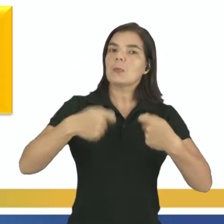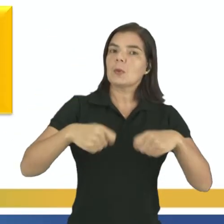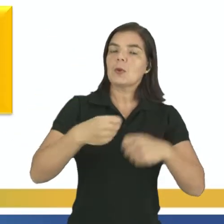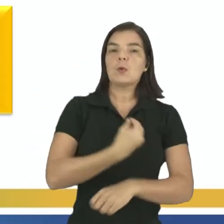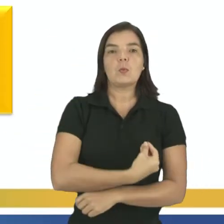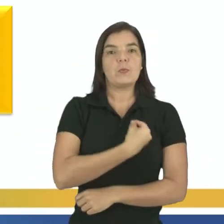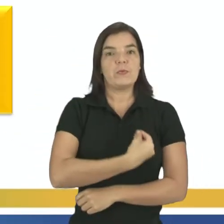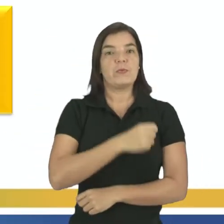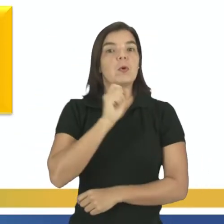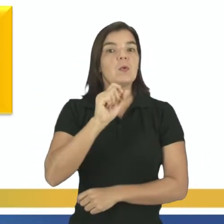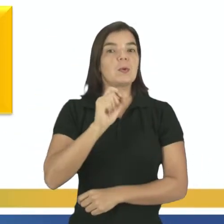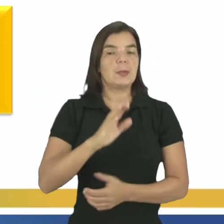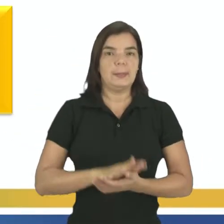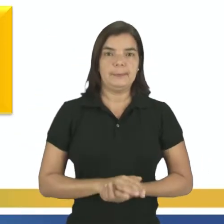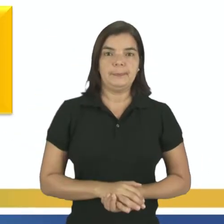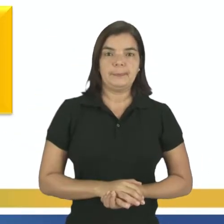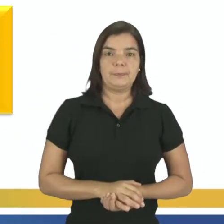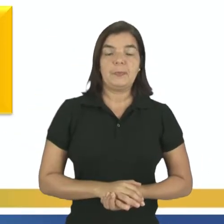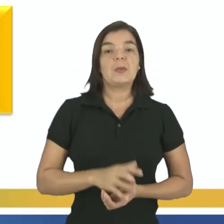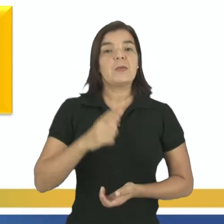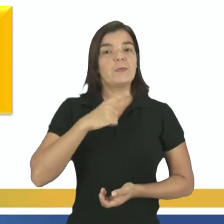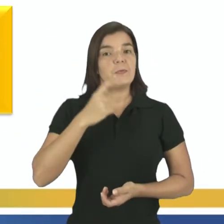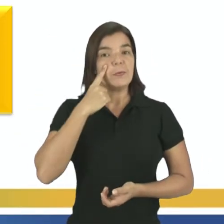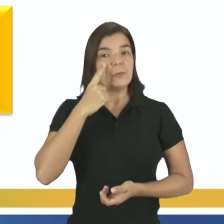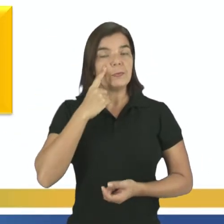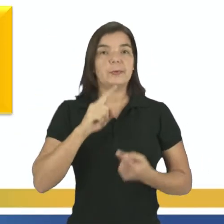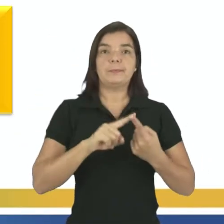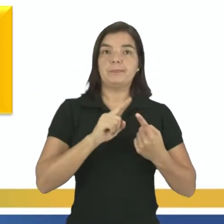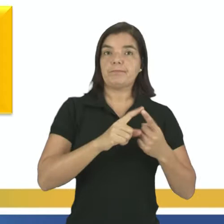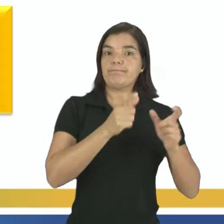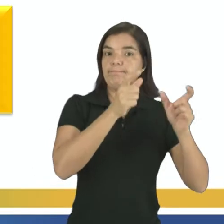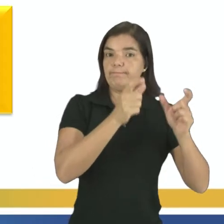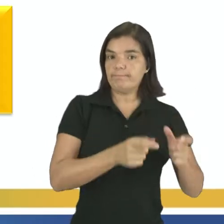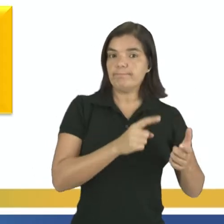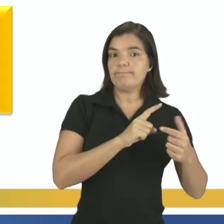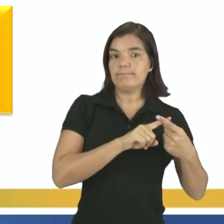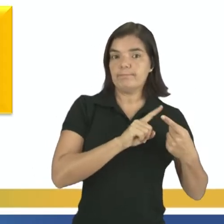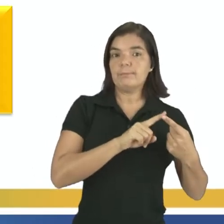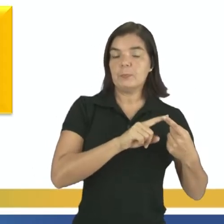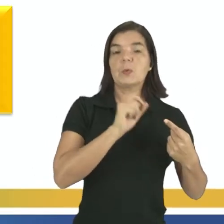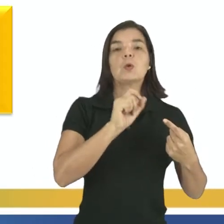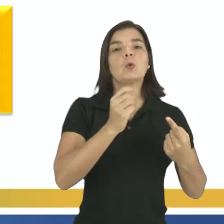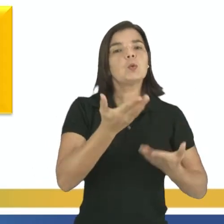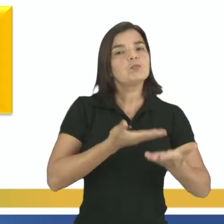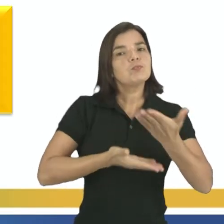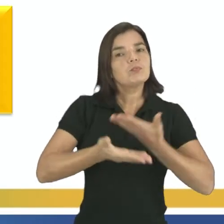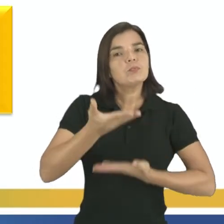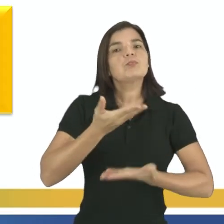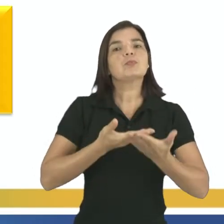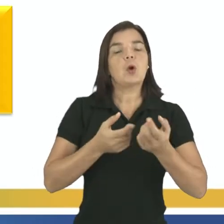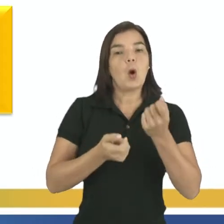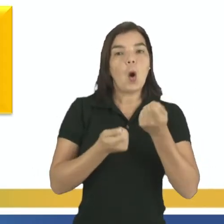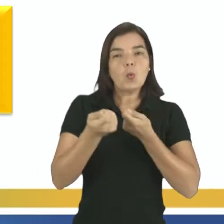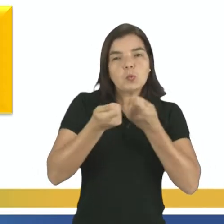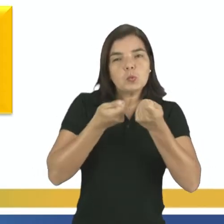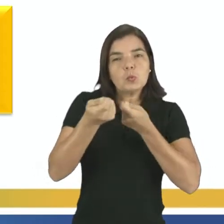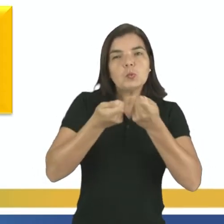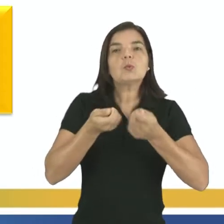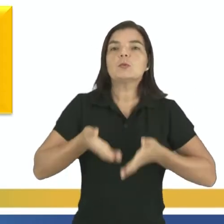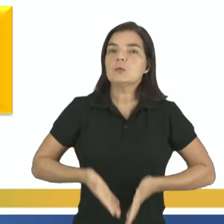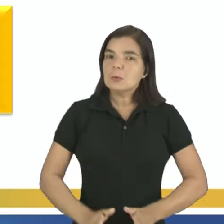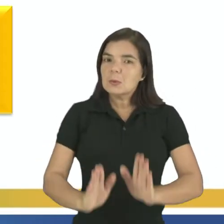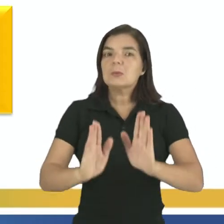viver um dilema. Então, elas viviam divididas entre um primeiro ponto que estava relacionado a controle de